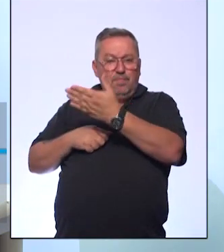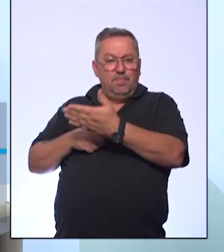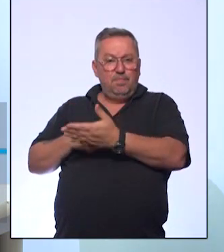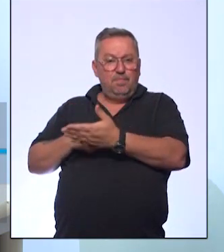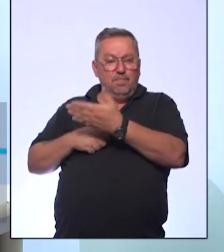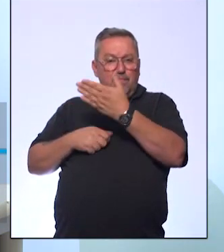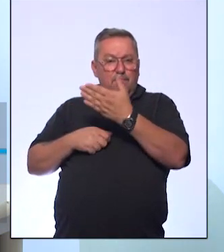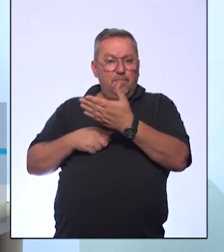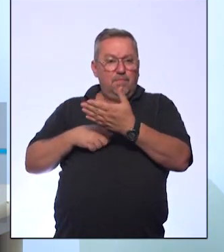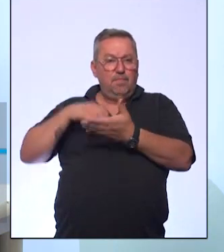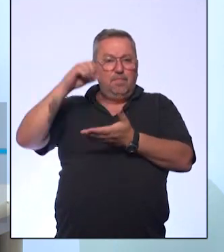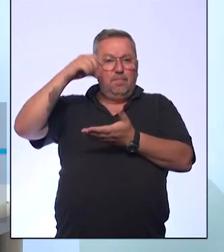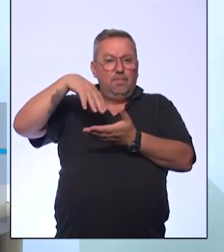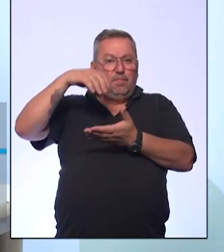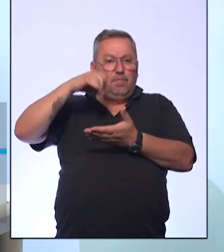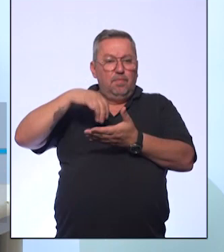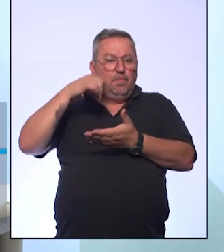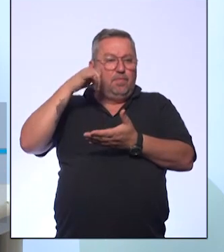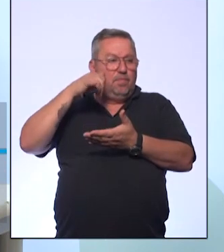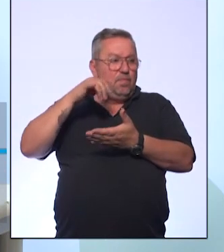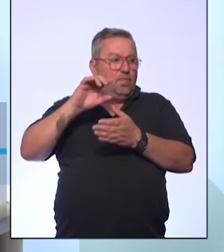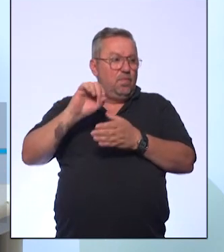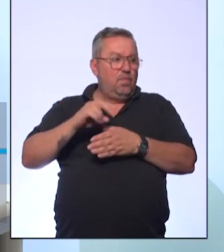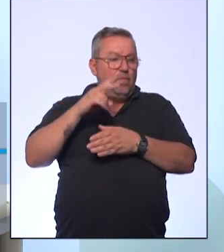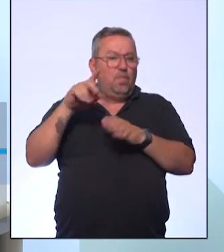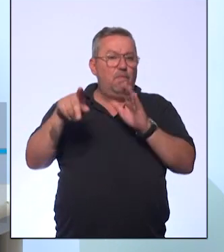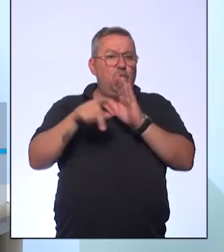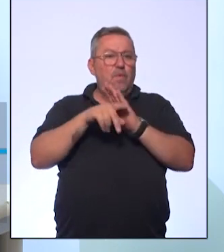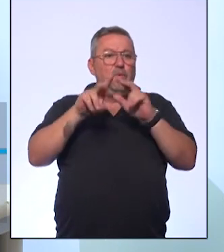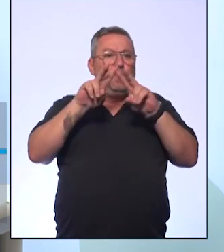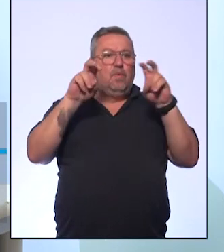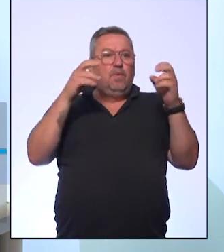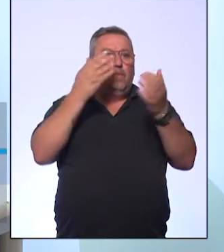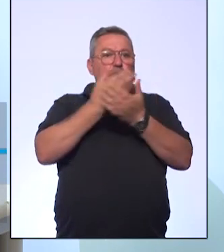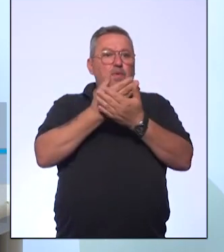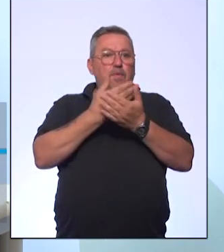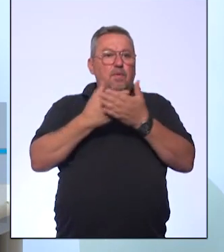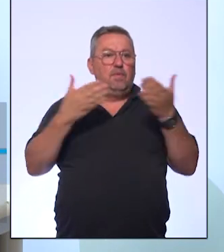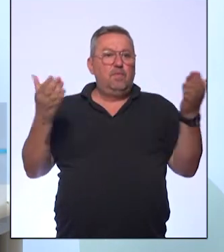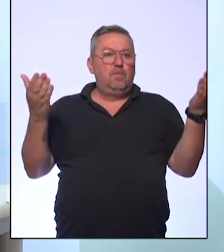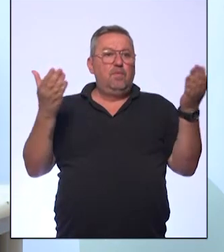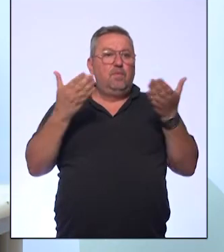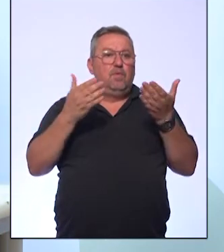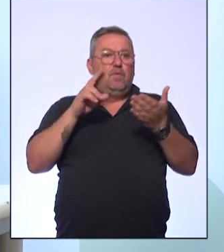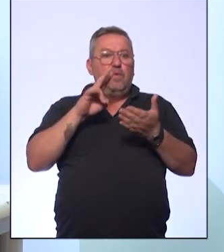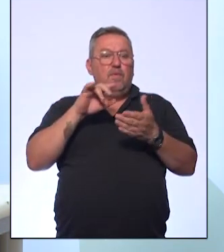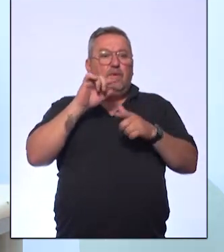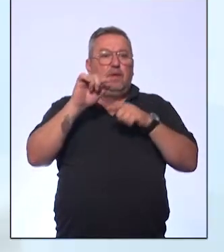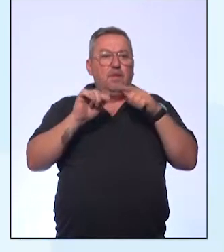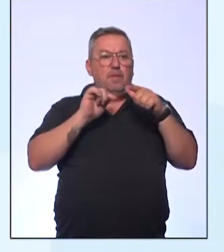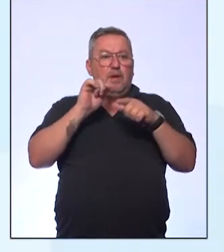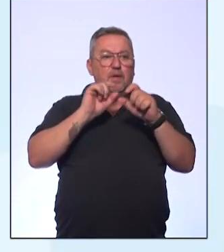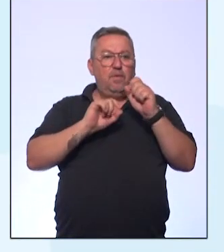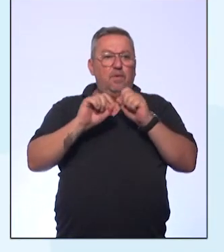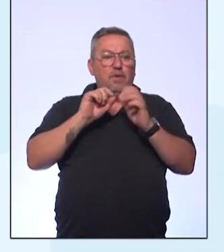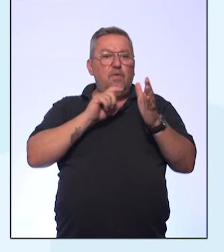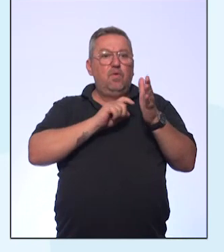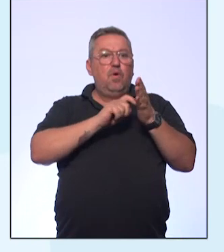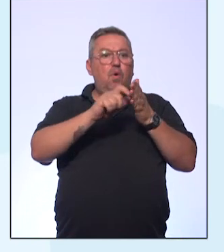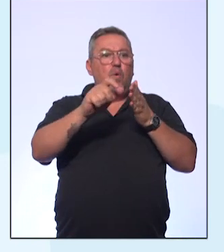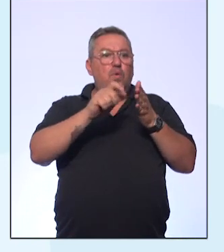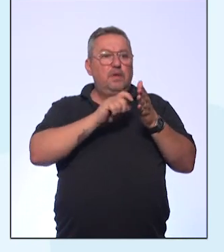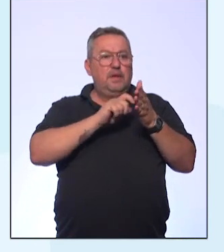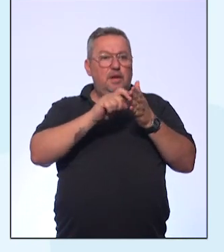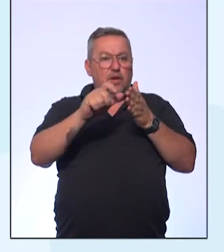puder registrar, é sobre essa questão do tema da aula de hoje. Então, a gente vai trabalhar com a aplicação de